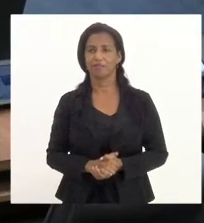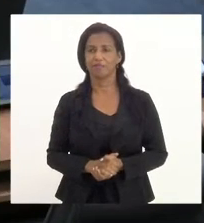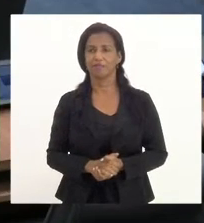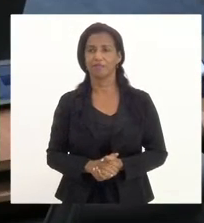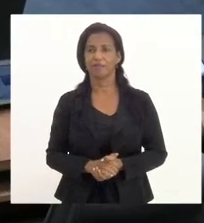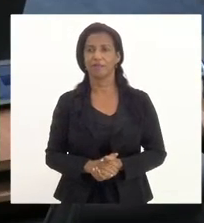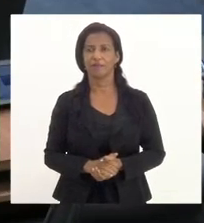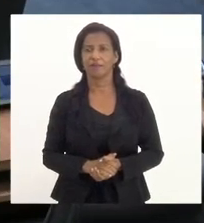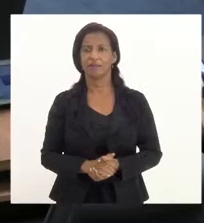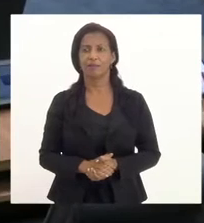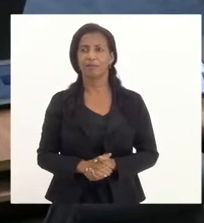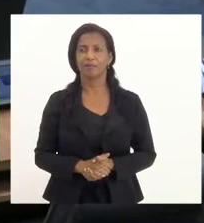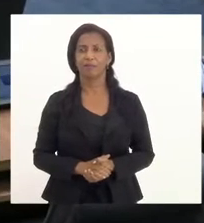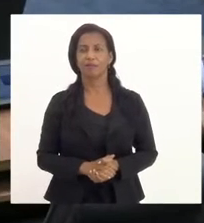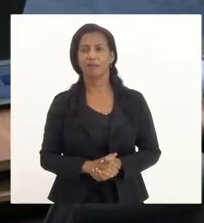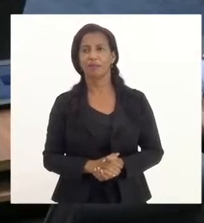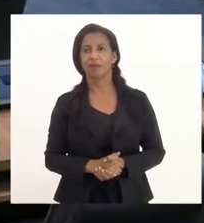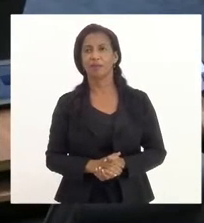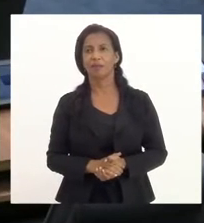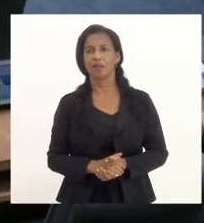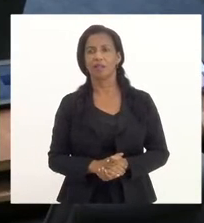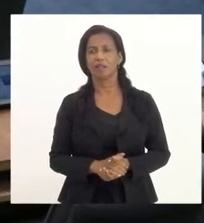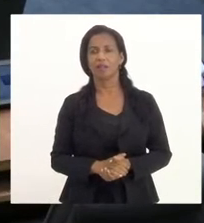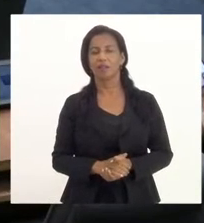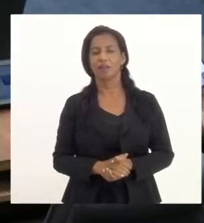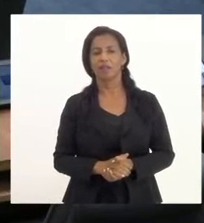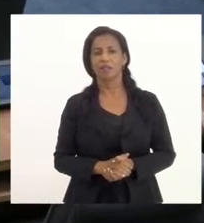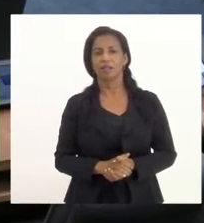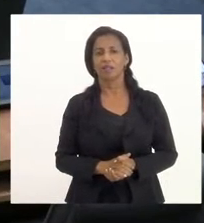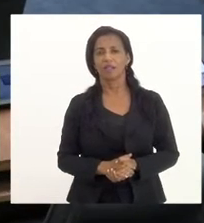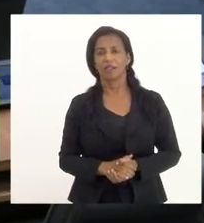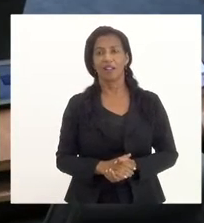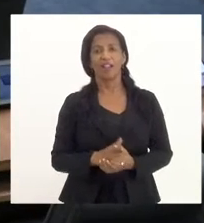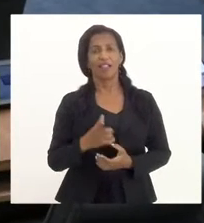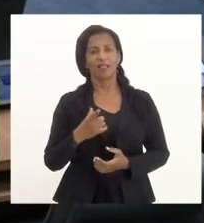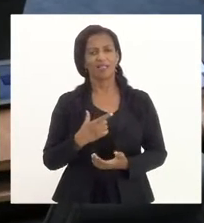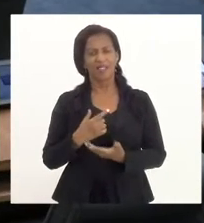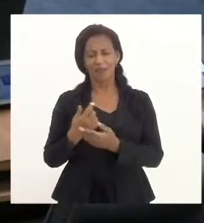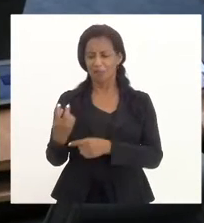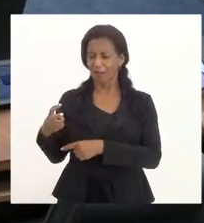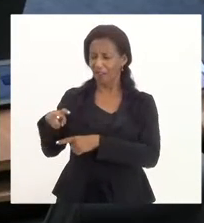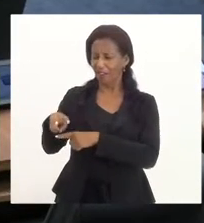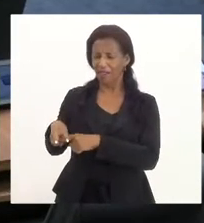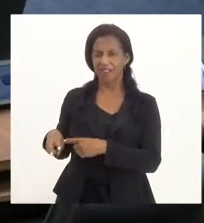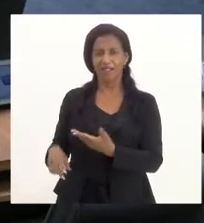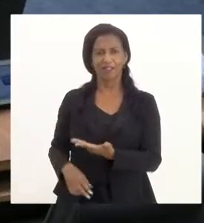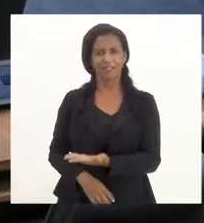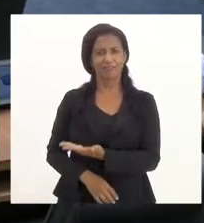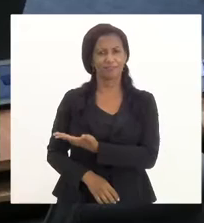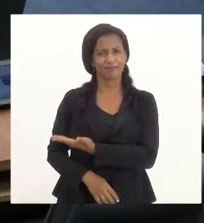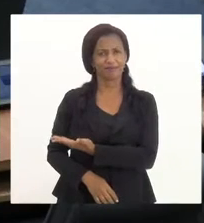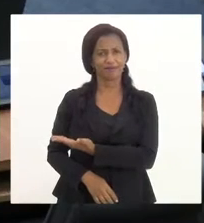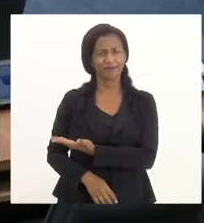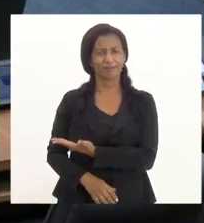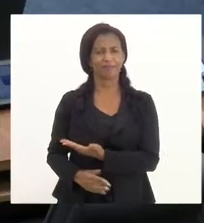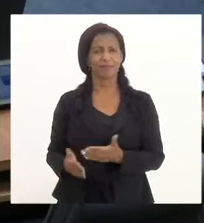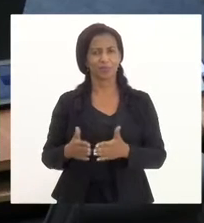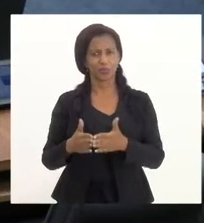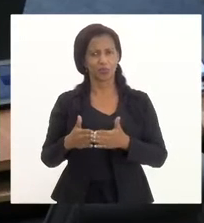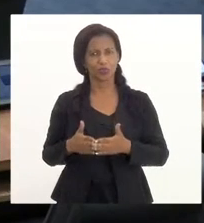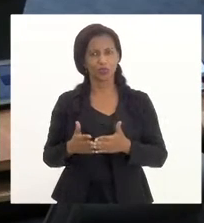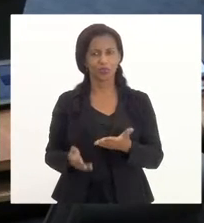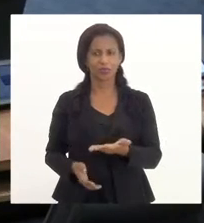e o show por favor tem aqui uma ainda um acento e a